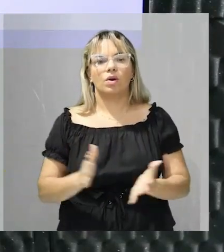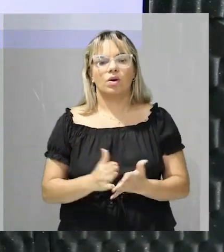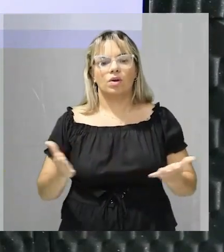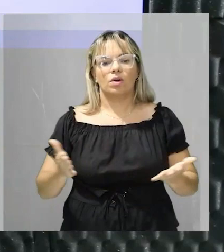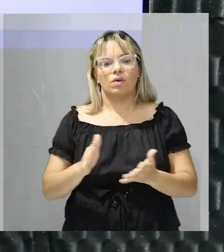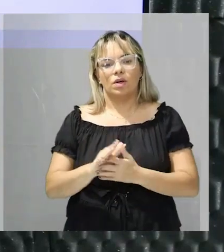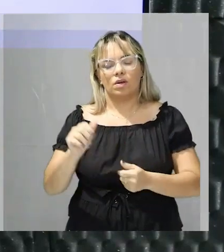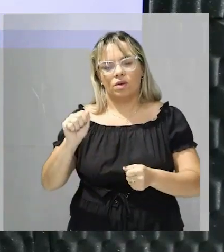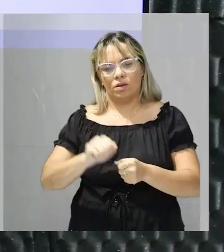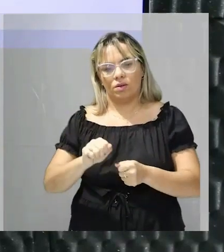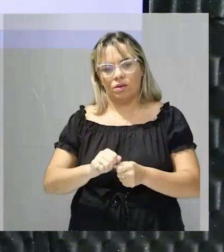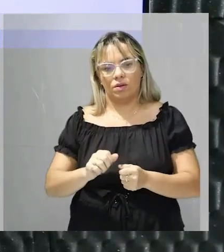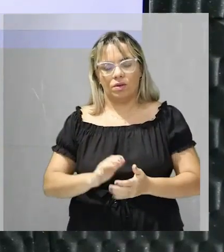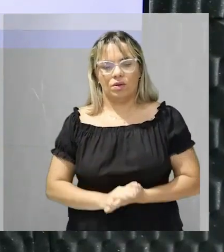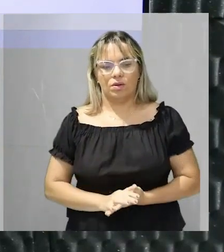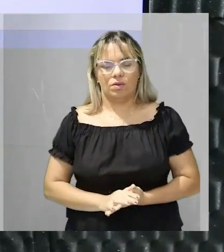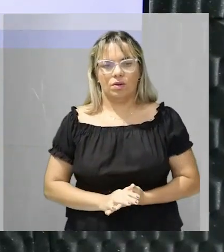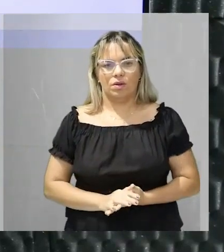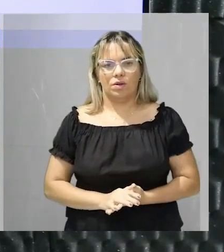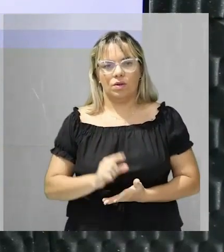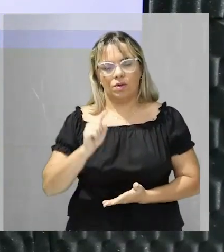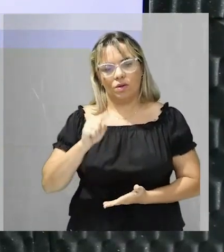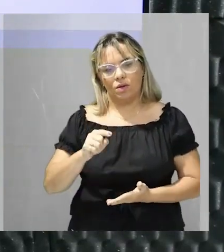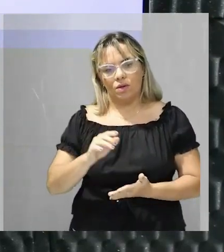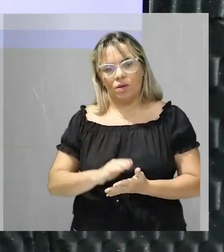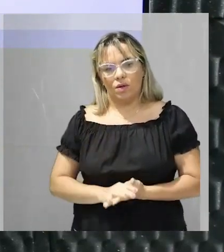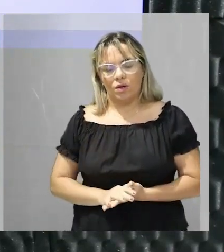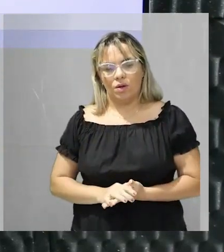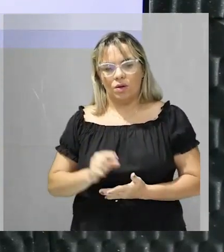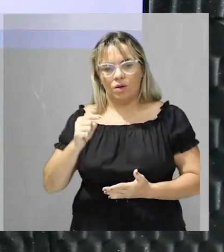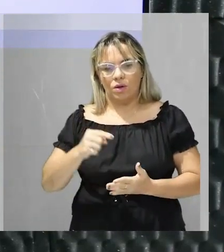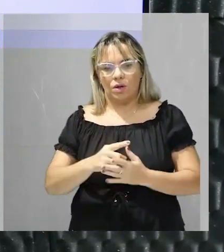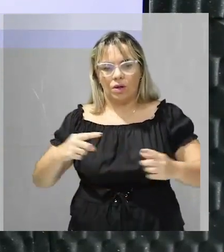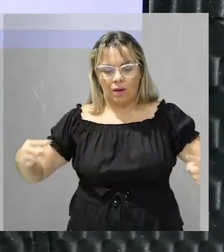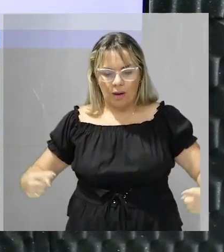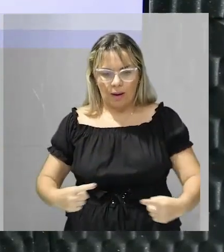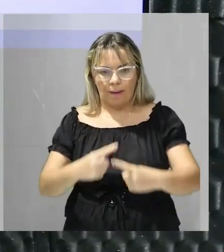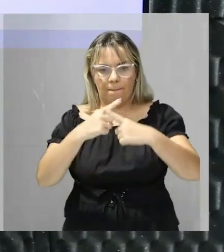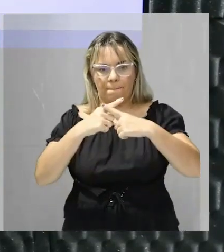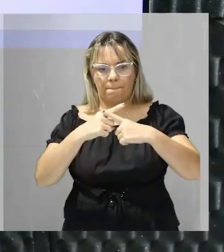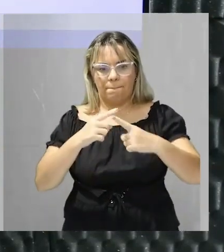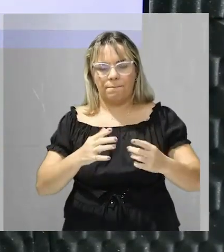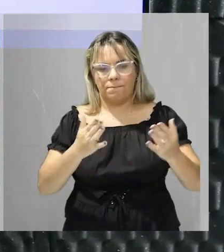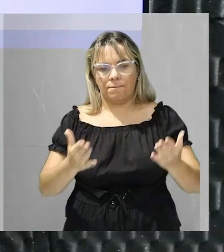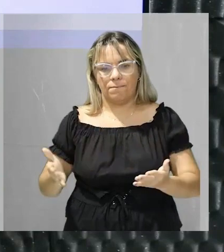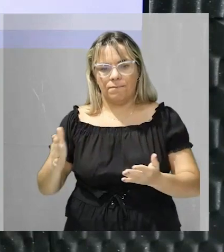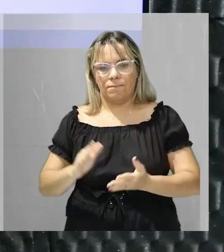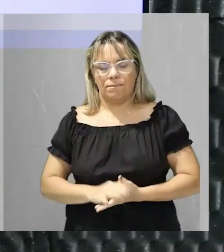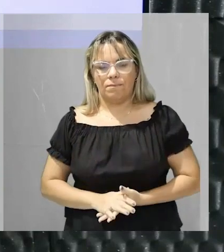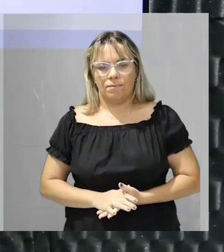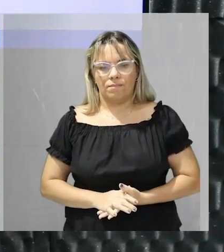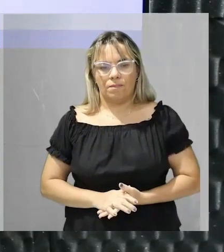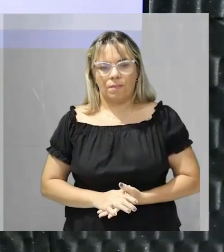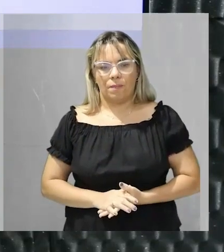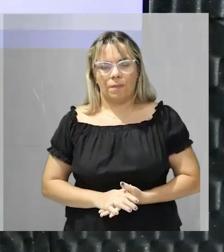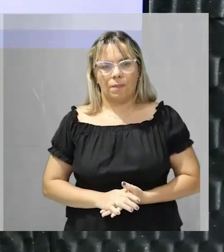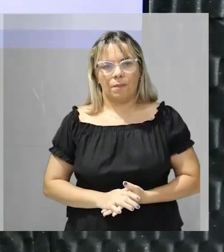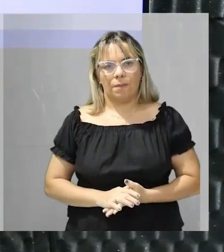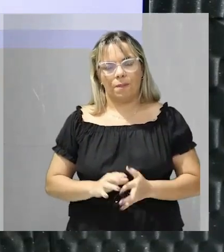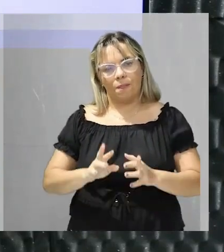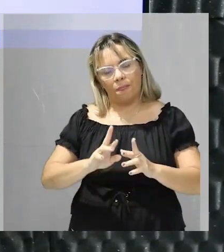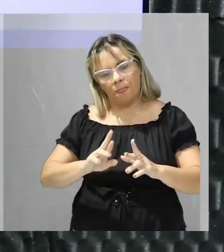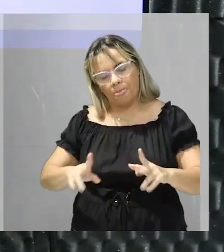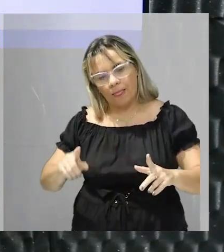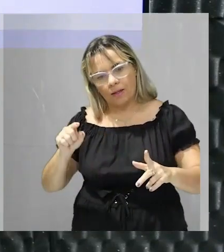aqui nós podemos justamente fazer produto dos meios igual ao produto dos extremos e essa desigualdade ela vai